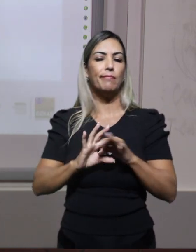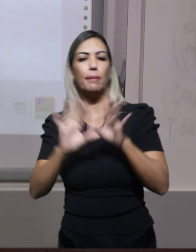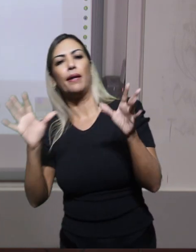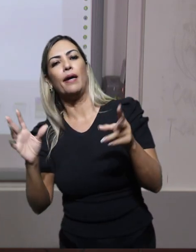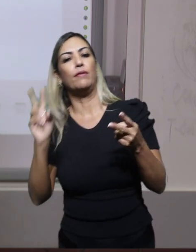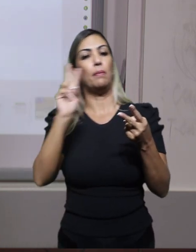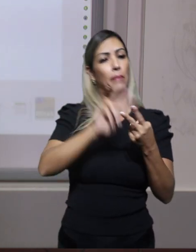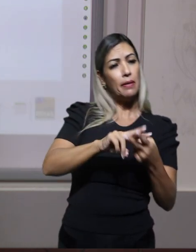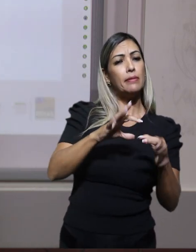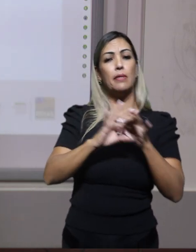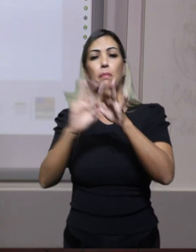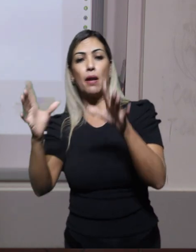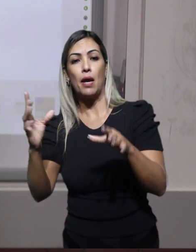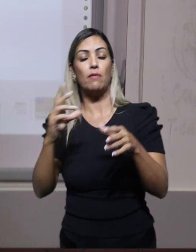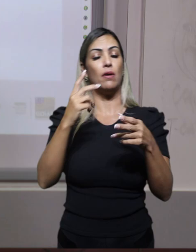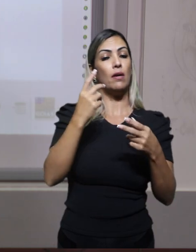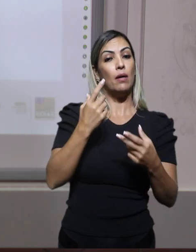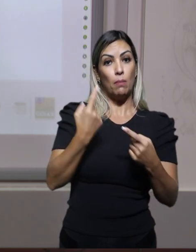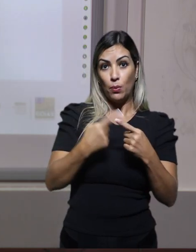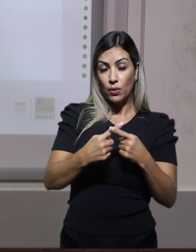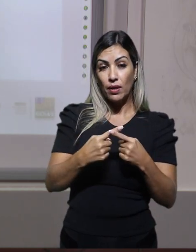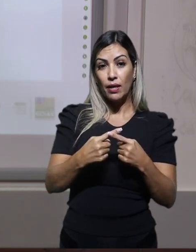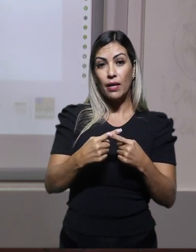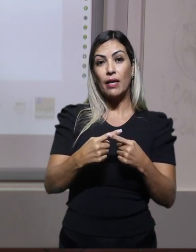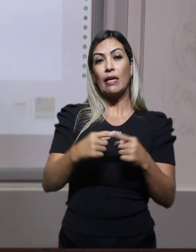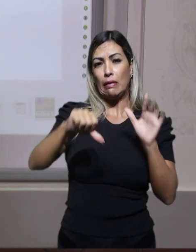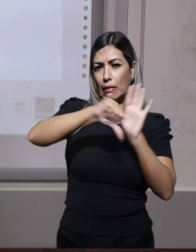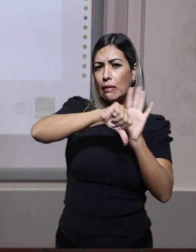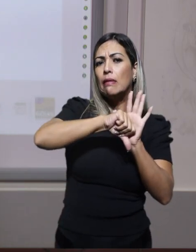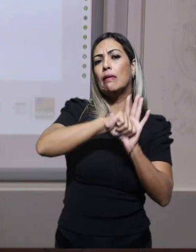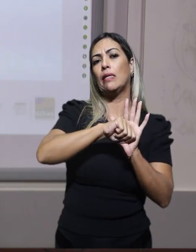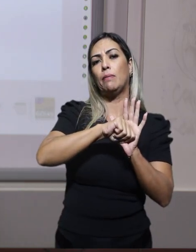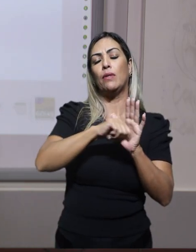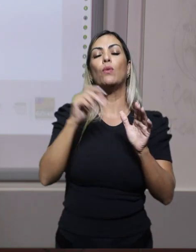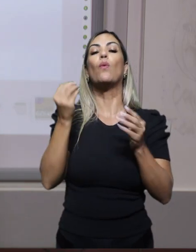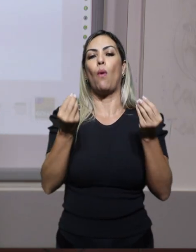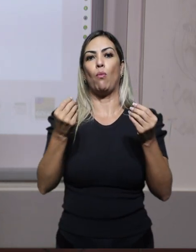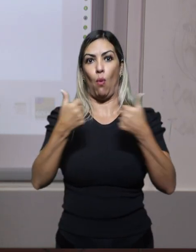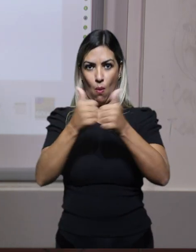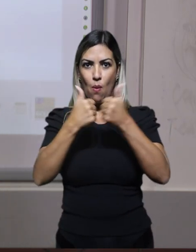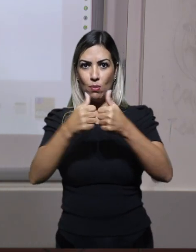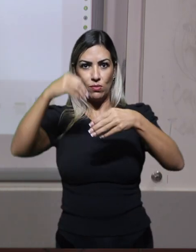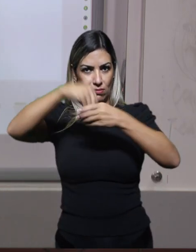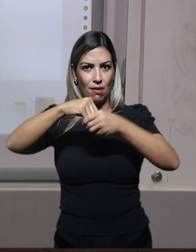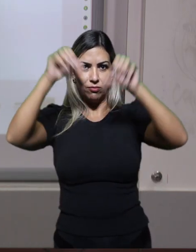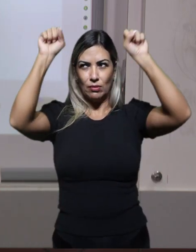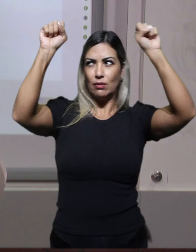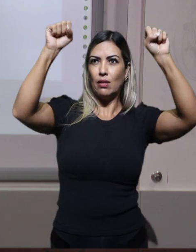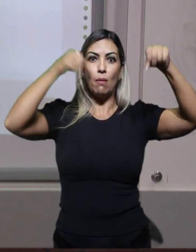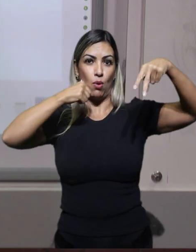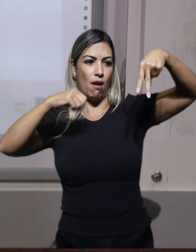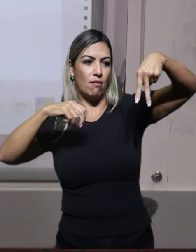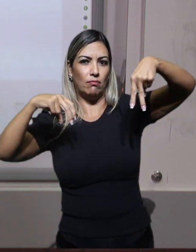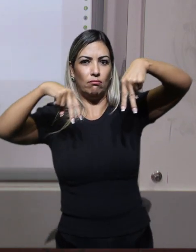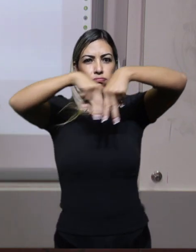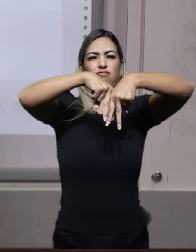solta, por praticar aqueles atos denominados encoxada no ônibus. Essa encoxada no